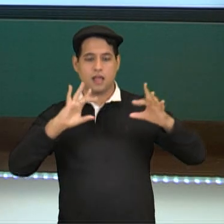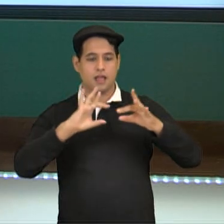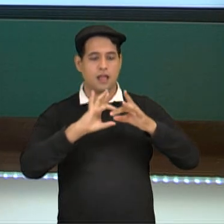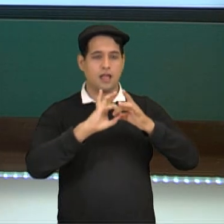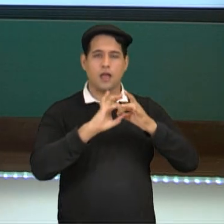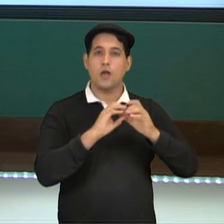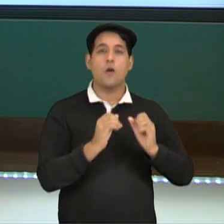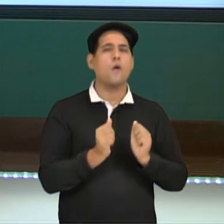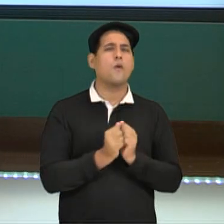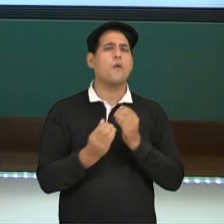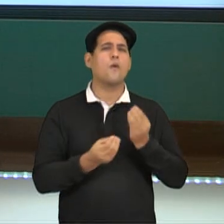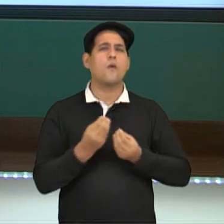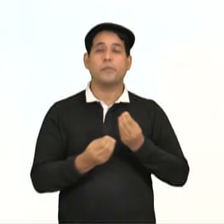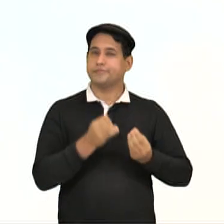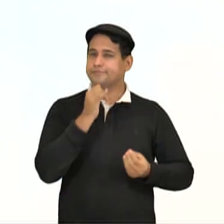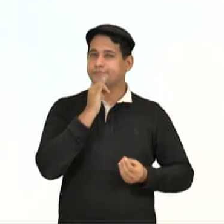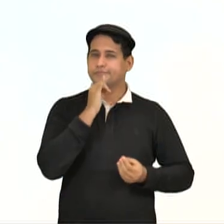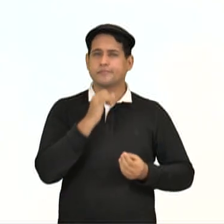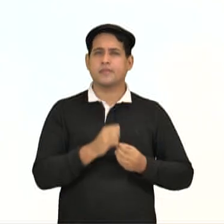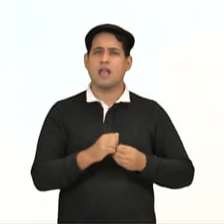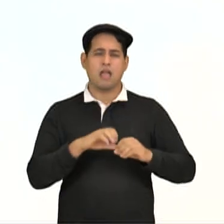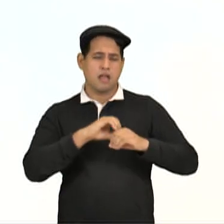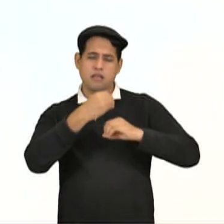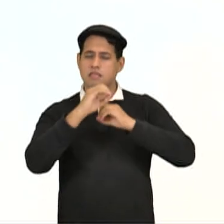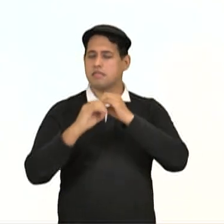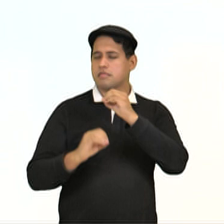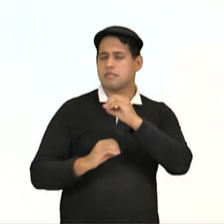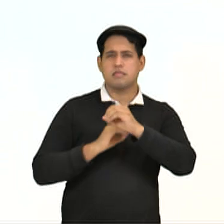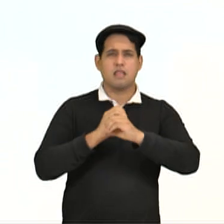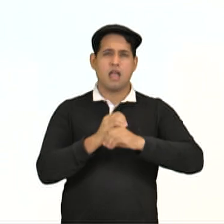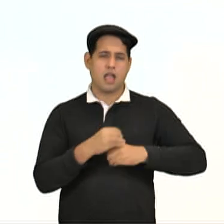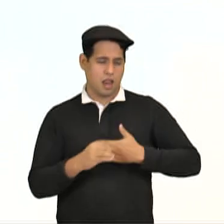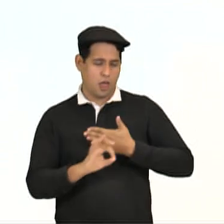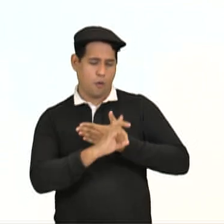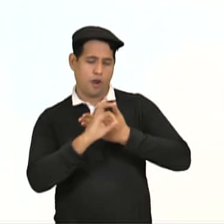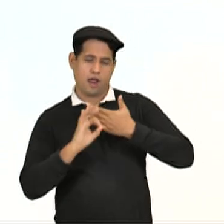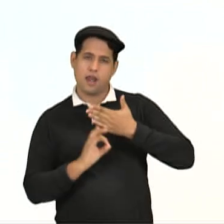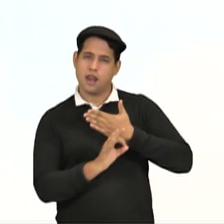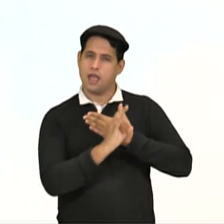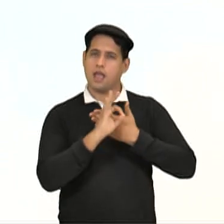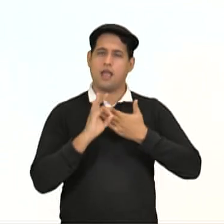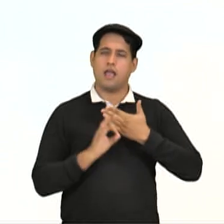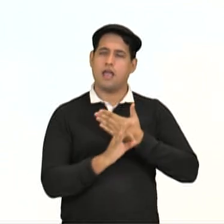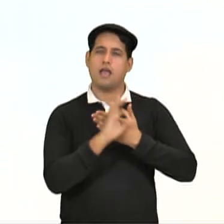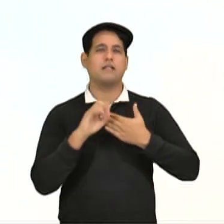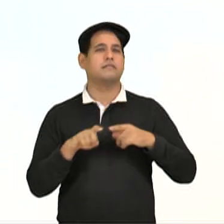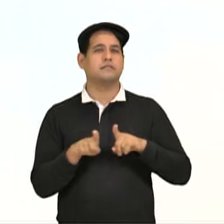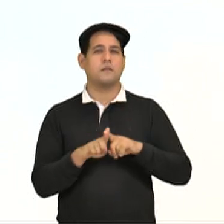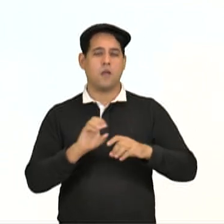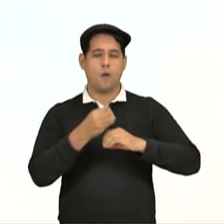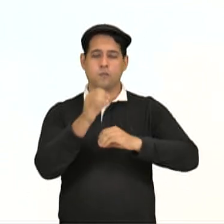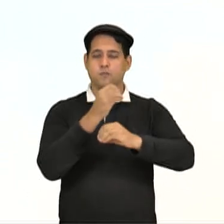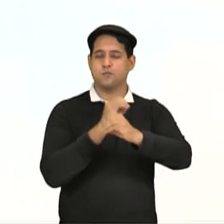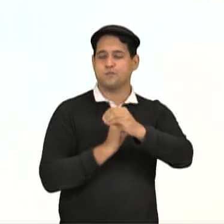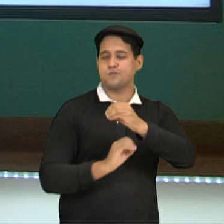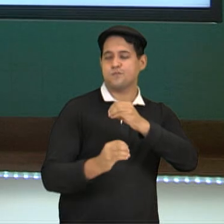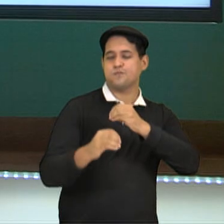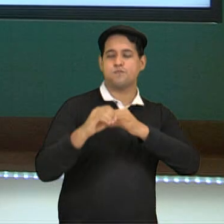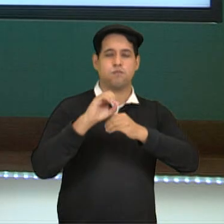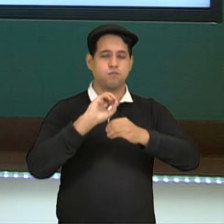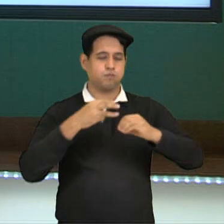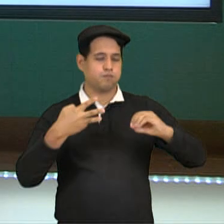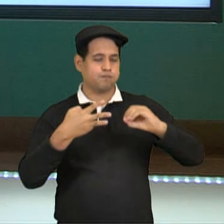agentes biológicos, como organismos, células, organelas e moléculas, a fim de produzir bens e